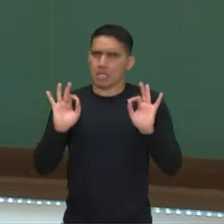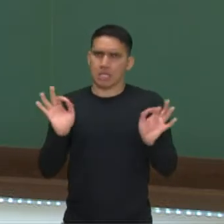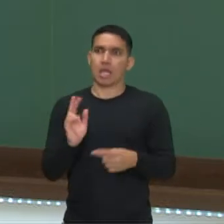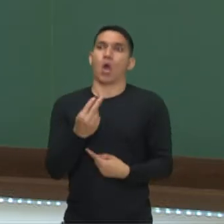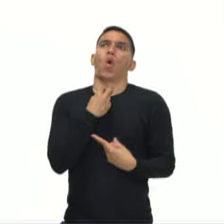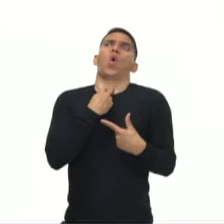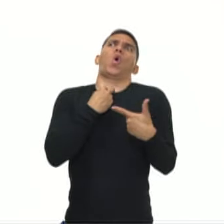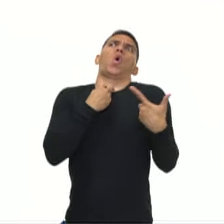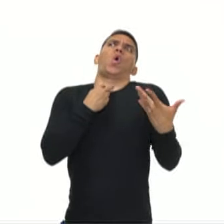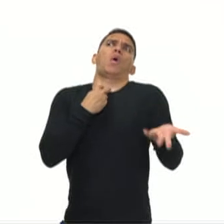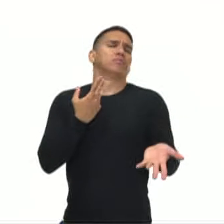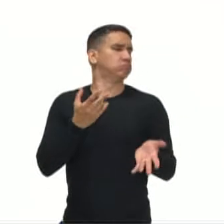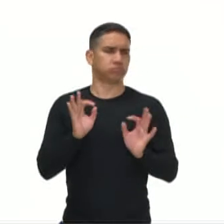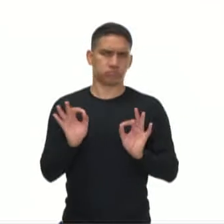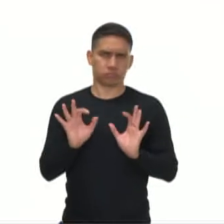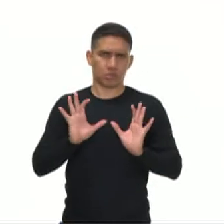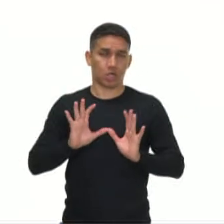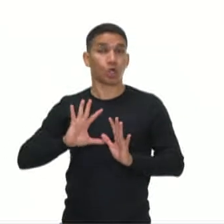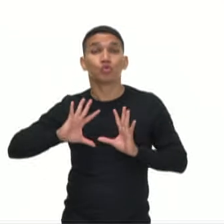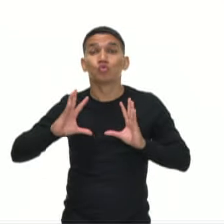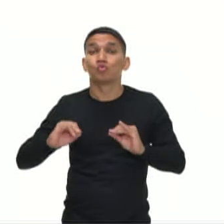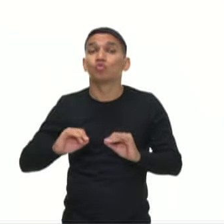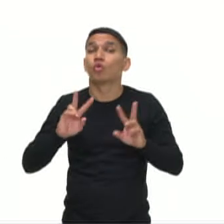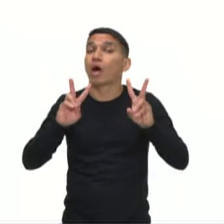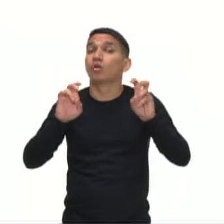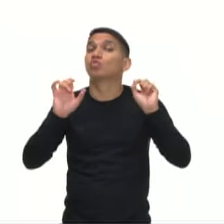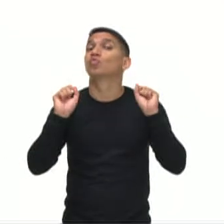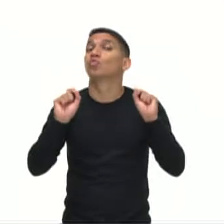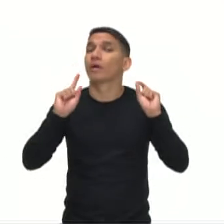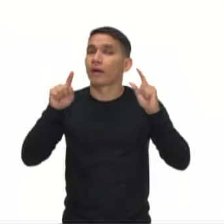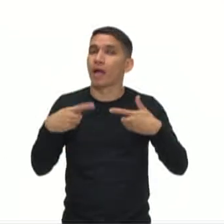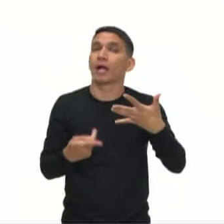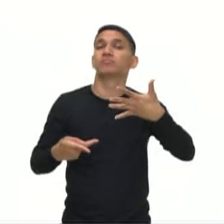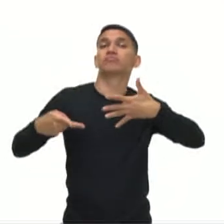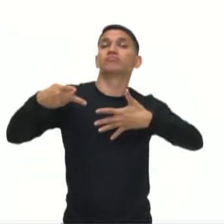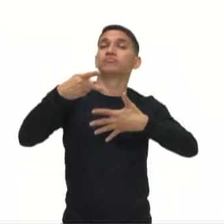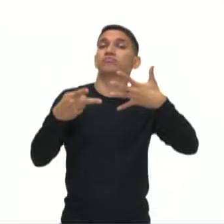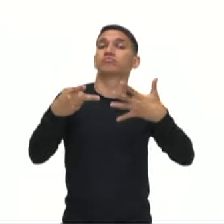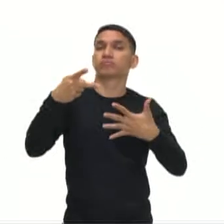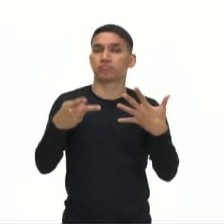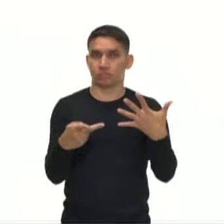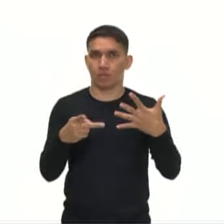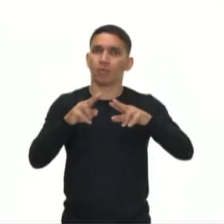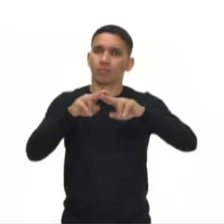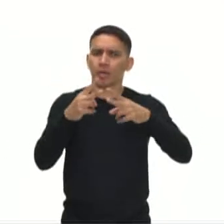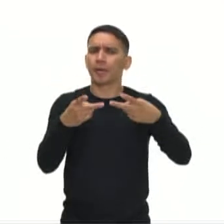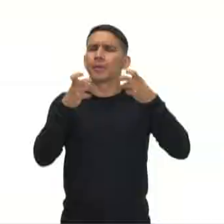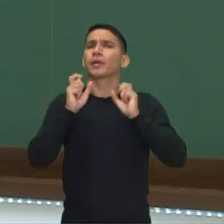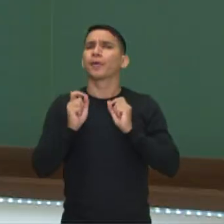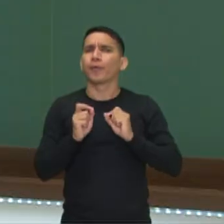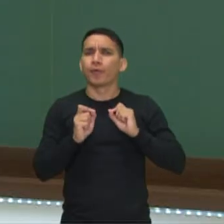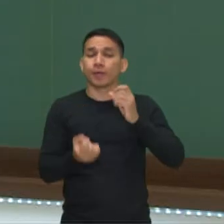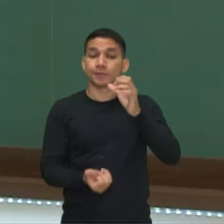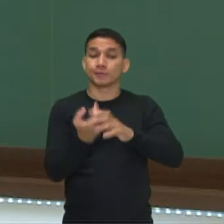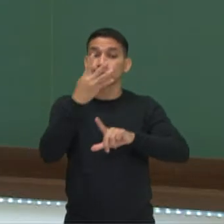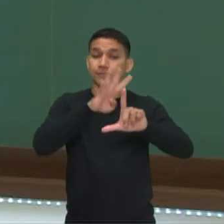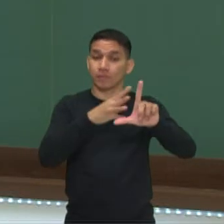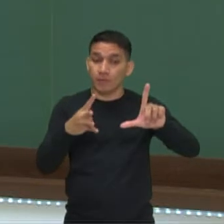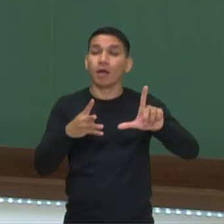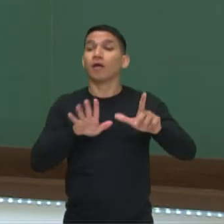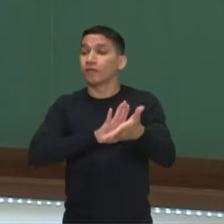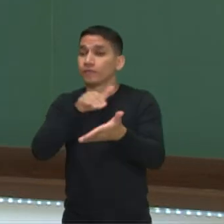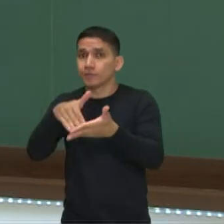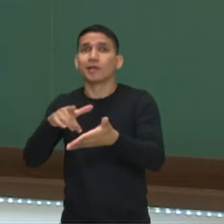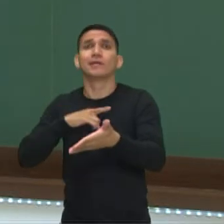né? Tudo é uma questão de prioridade. Você vai ver que com um cronograma de estudo e uma gestão do tempo, vai nos sobrar tempo,